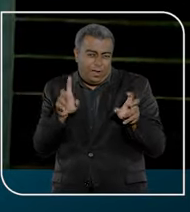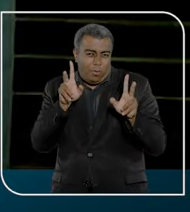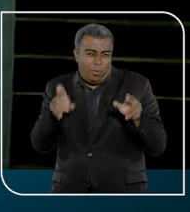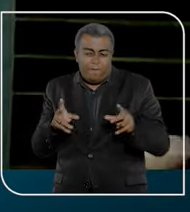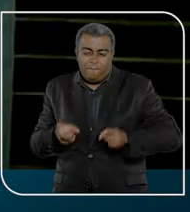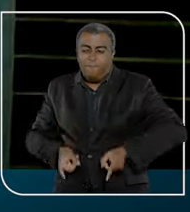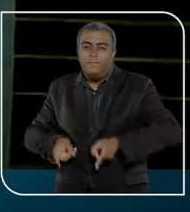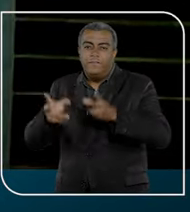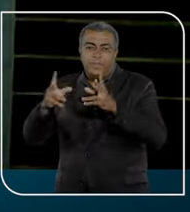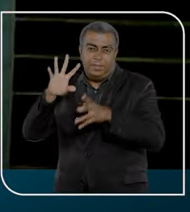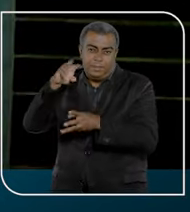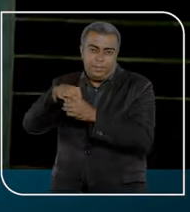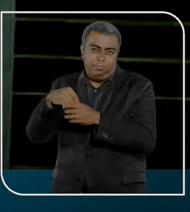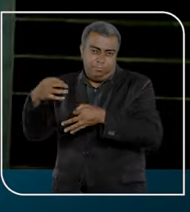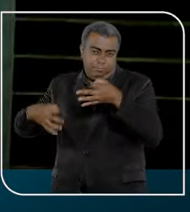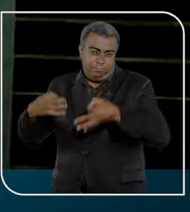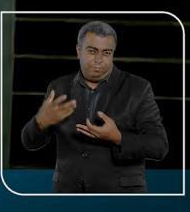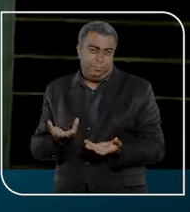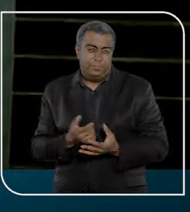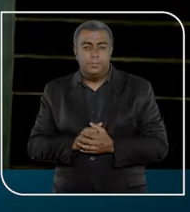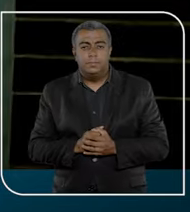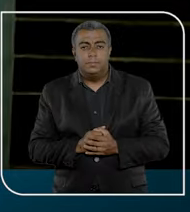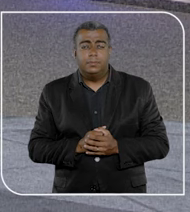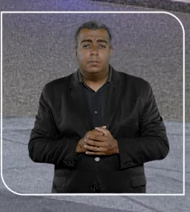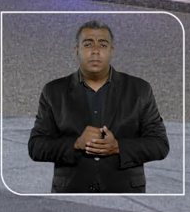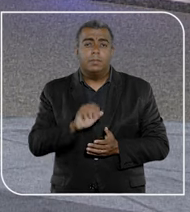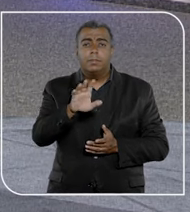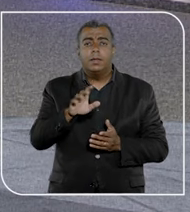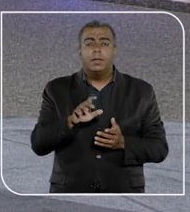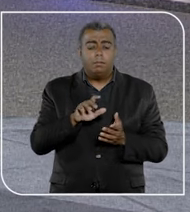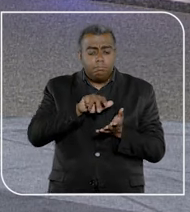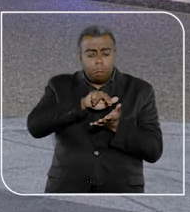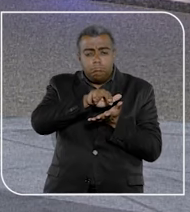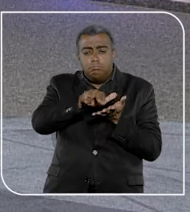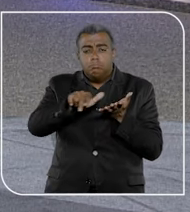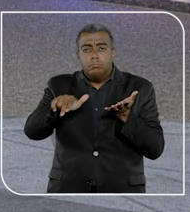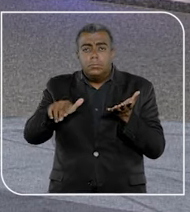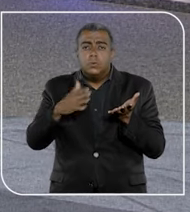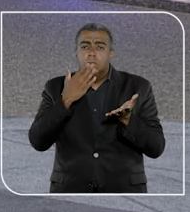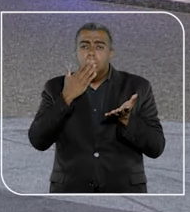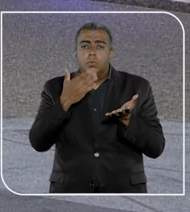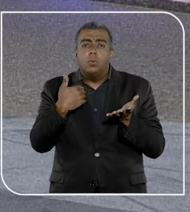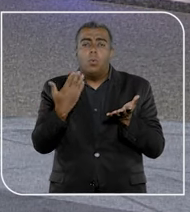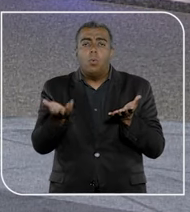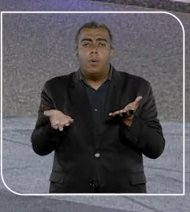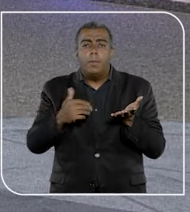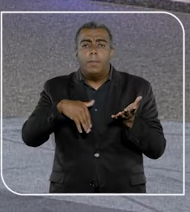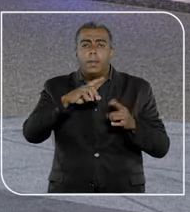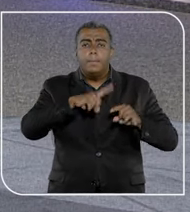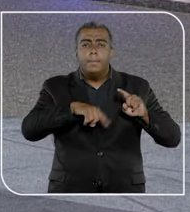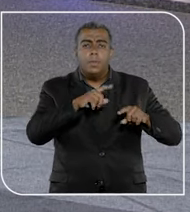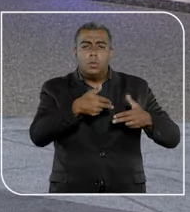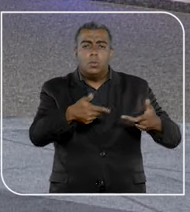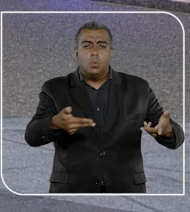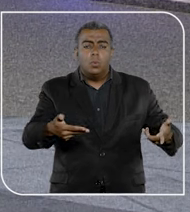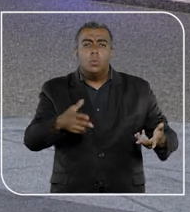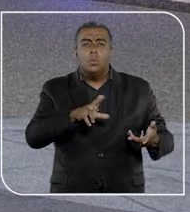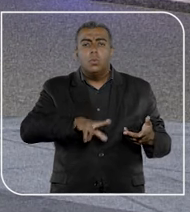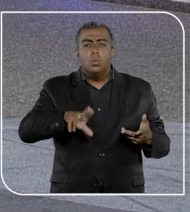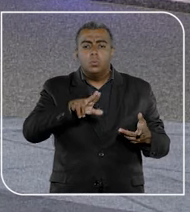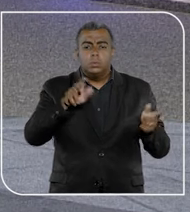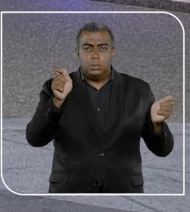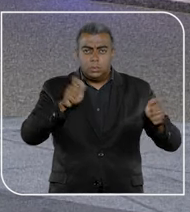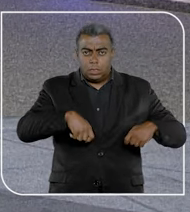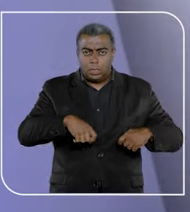vender o bem judicialmente. Uhum. E quais são os tipos mais comuns de bens, ainda com você, professora